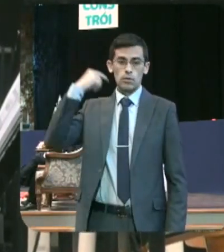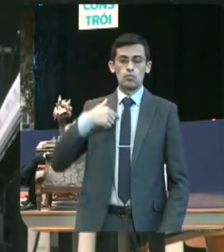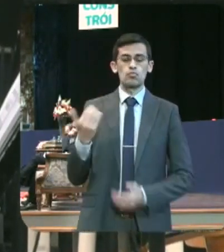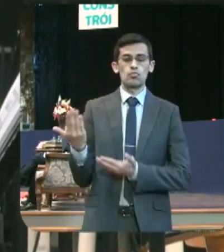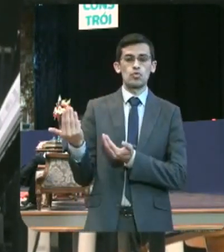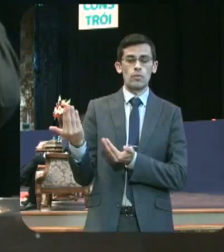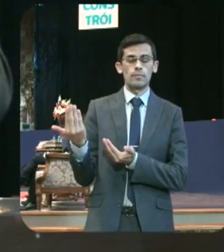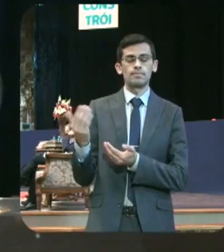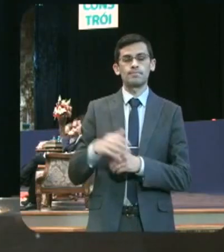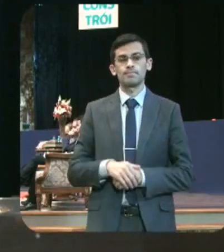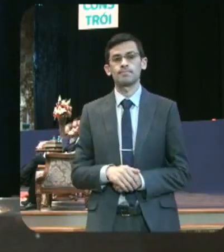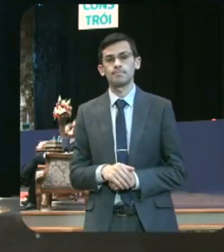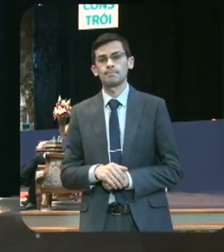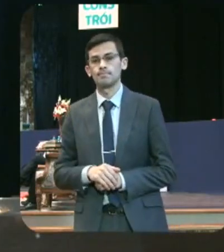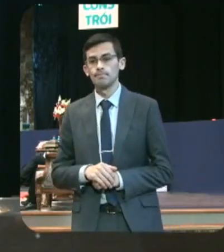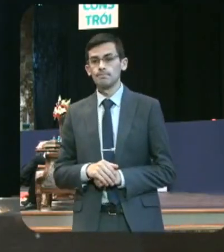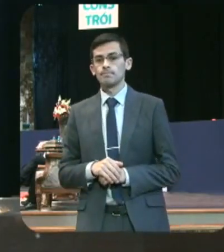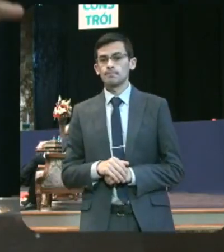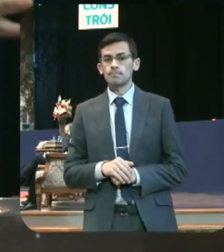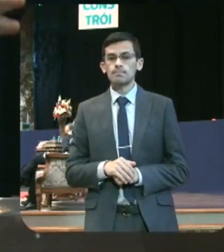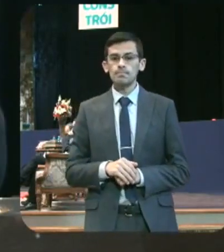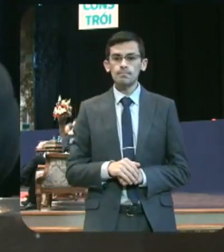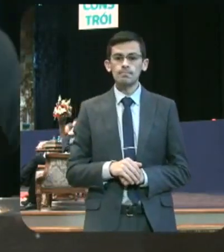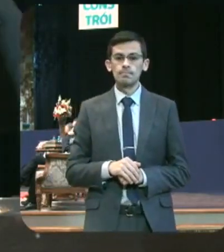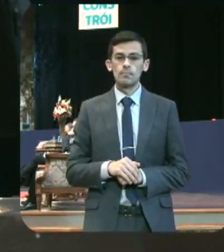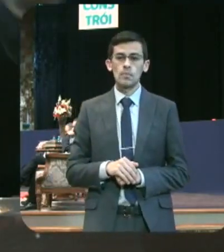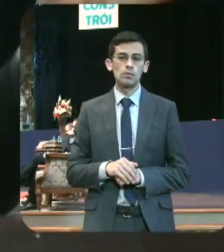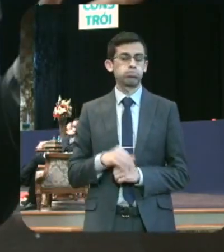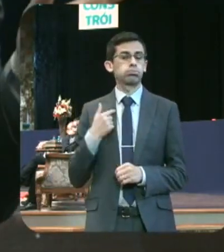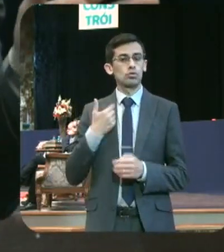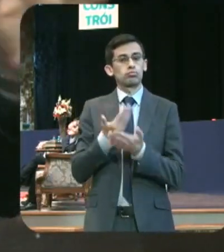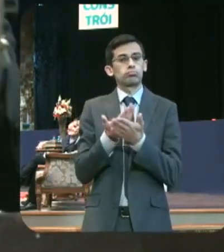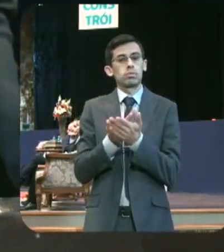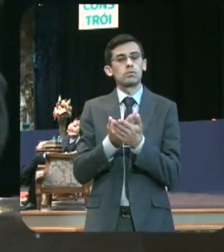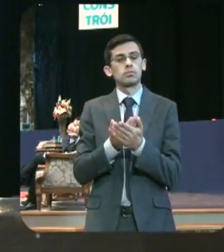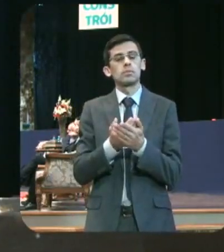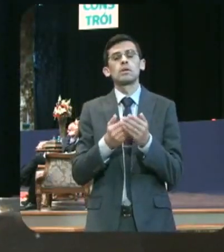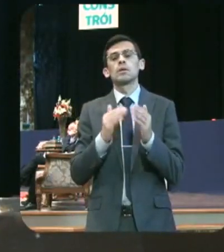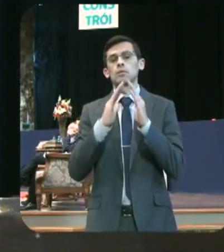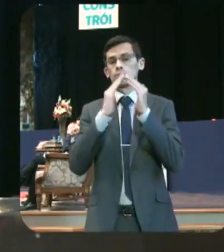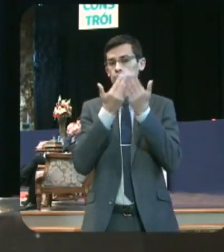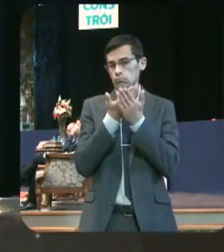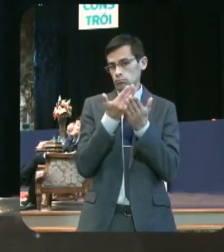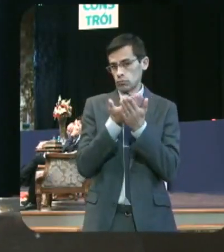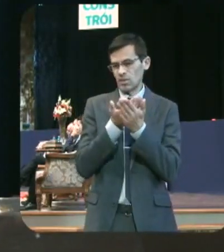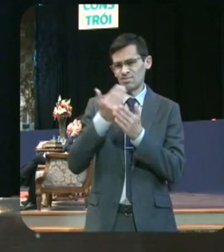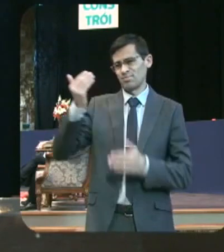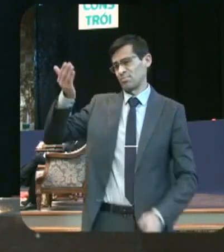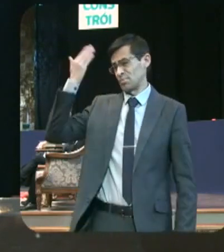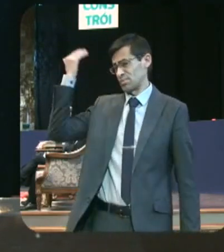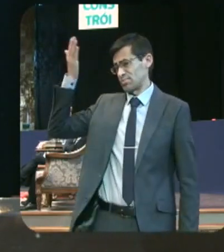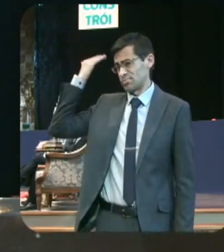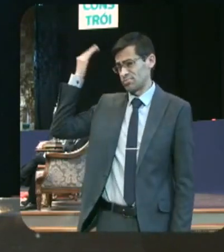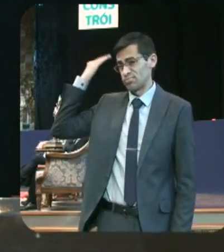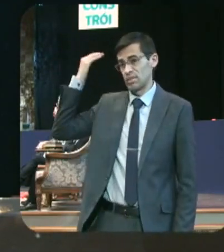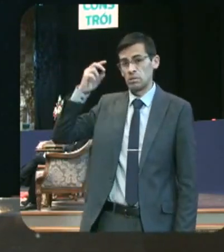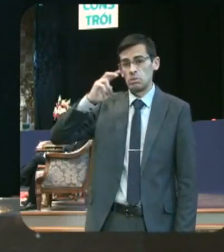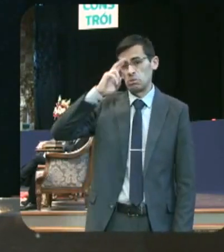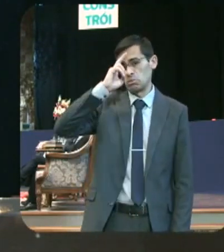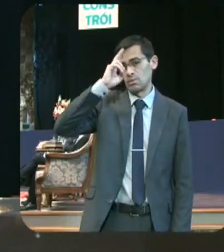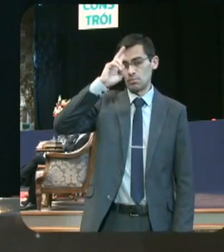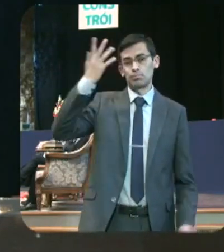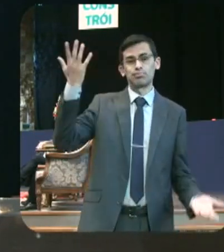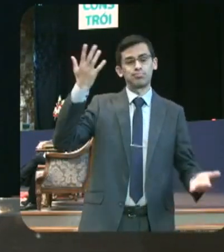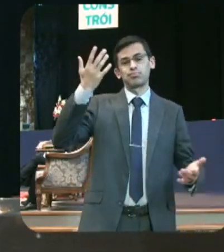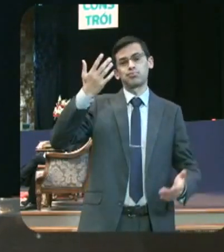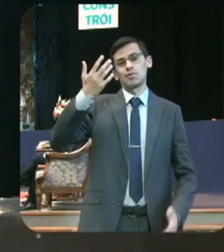garoto, estava na época chamava ginásio, nem sei o que é hoje, tá? Acho que meu Deus mesmo, faz tempo,